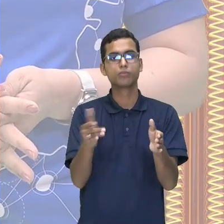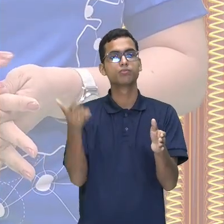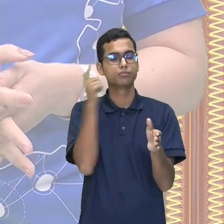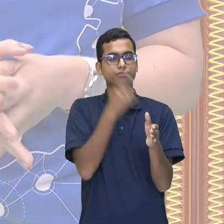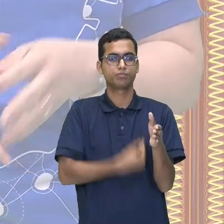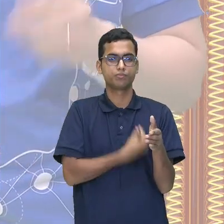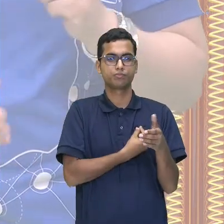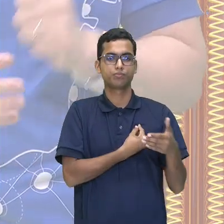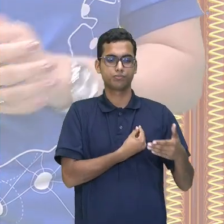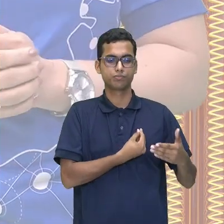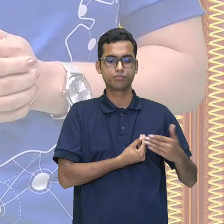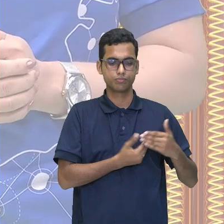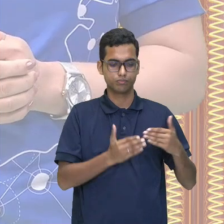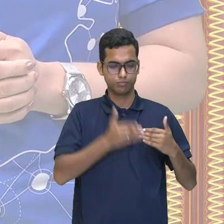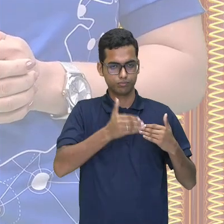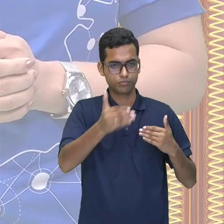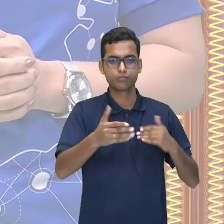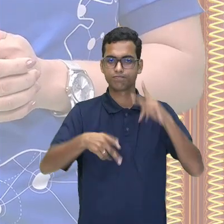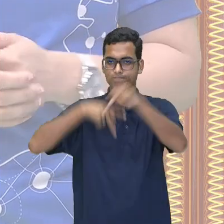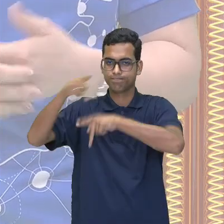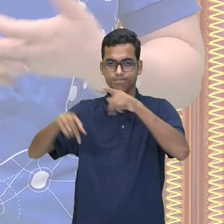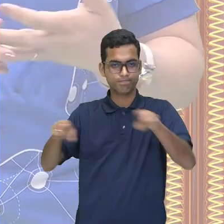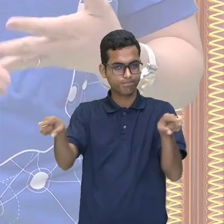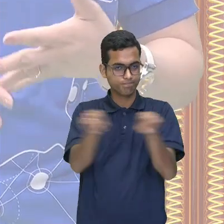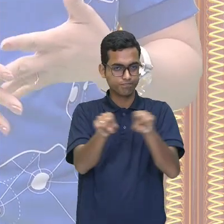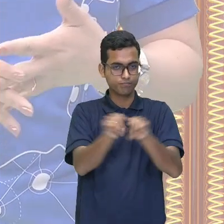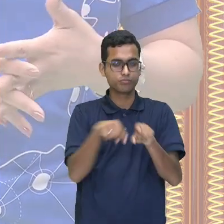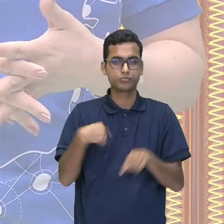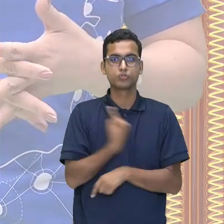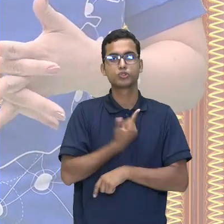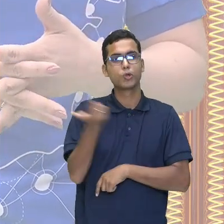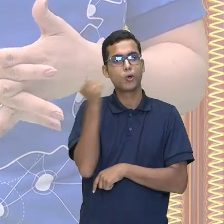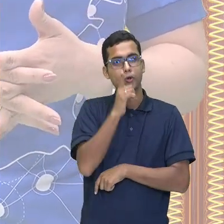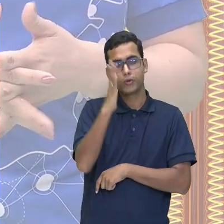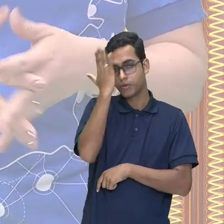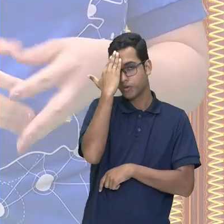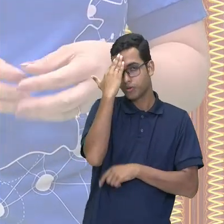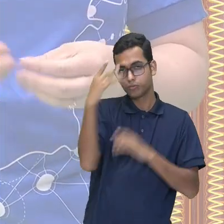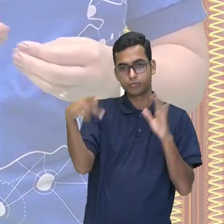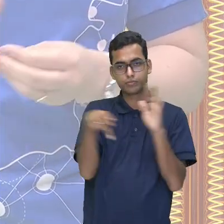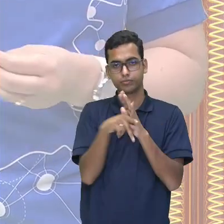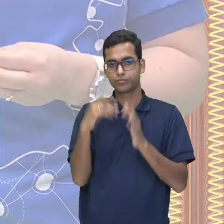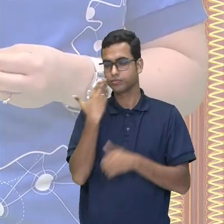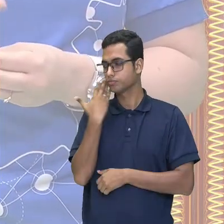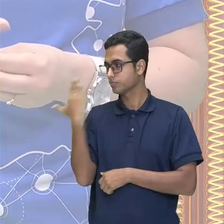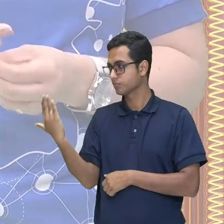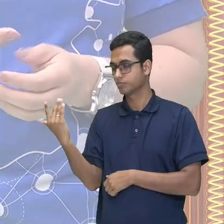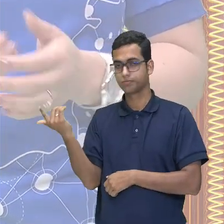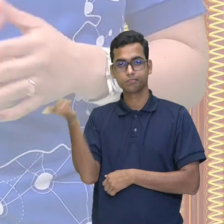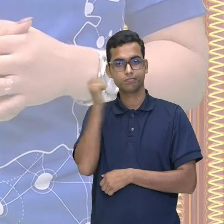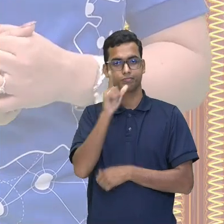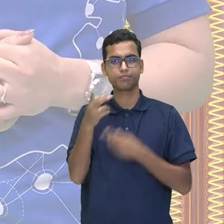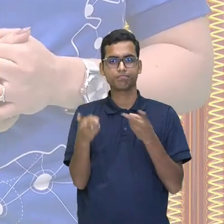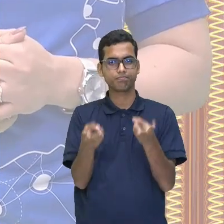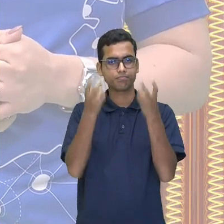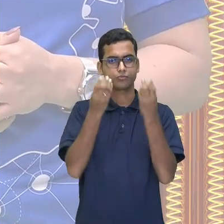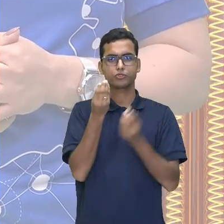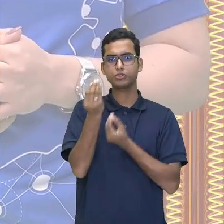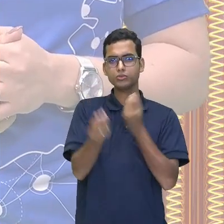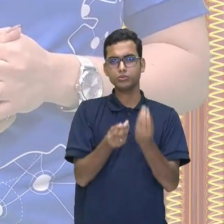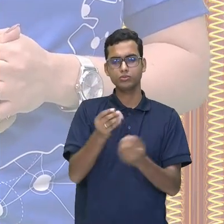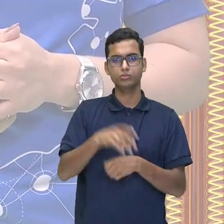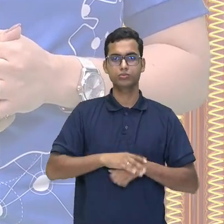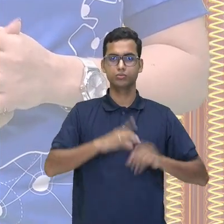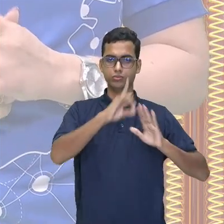desses povos. Para melhor sabermos, né, os ribeirinhos, eles tiveram seu reconhecimento através do